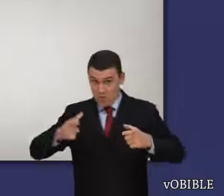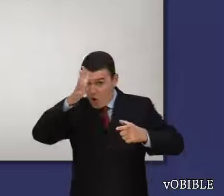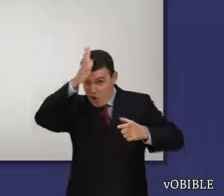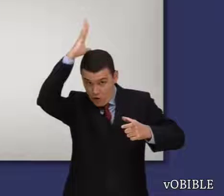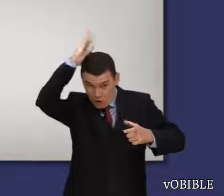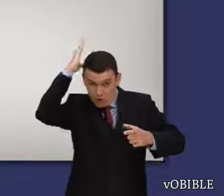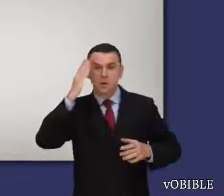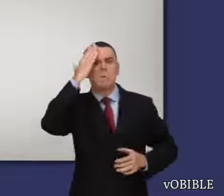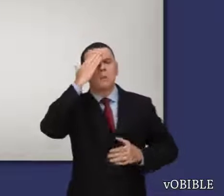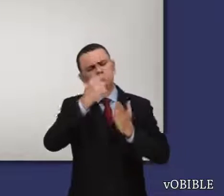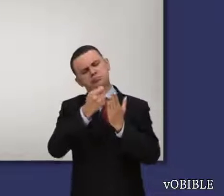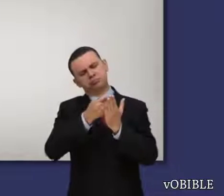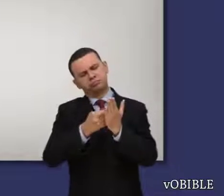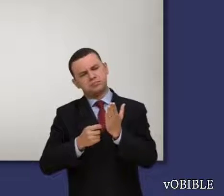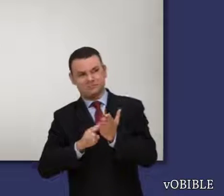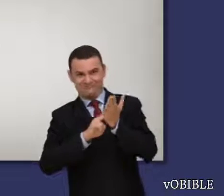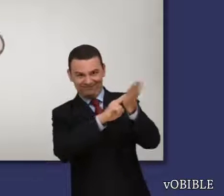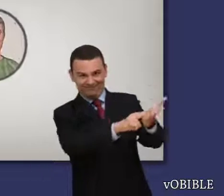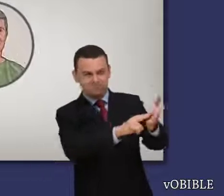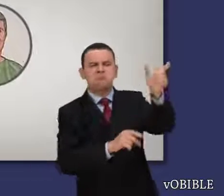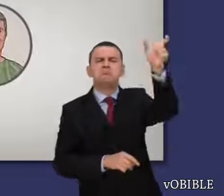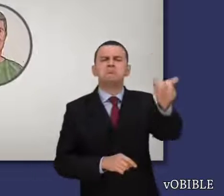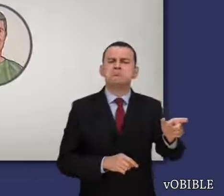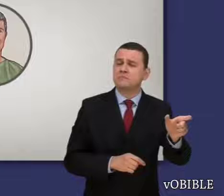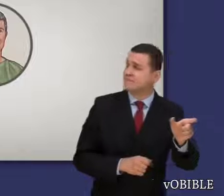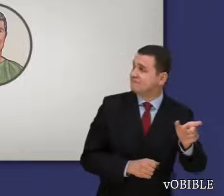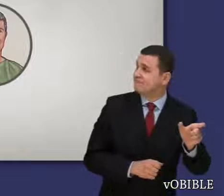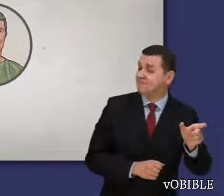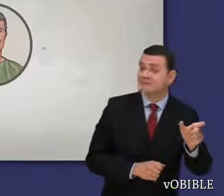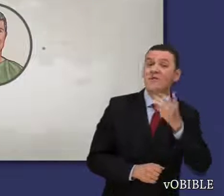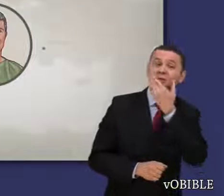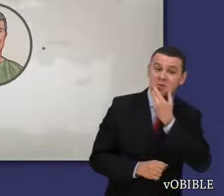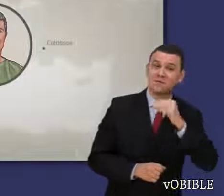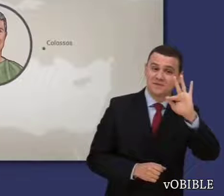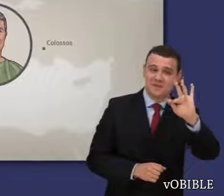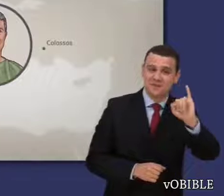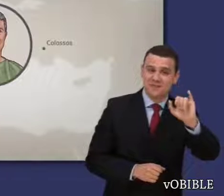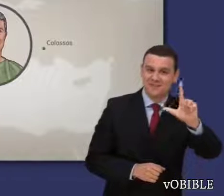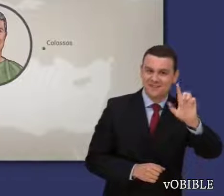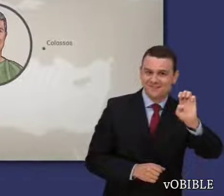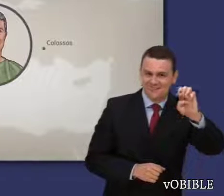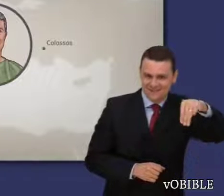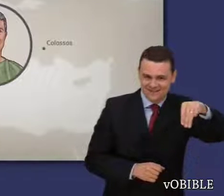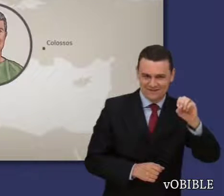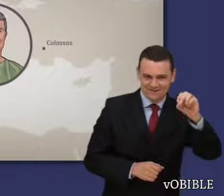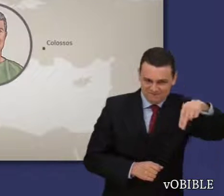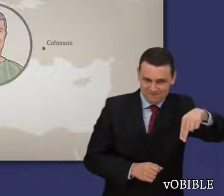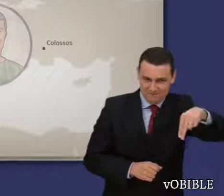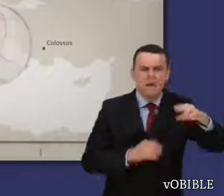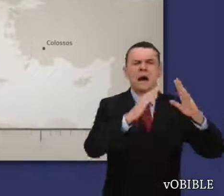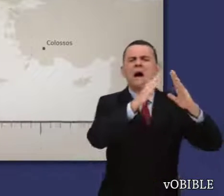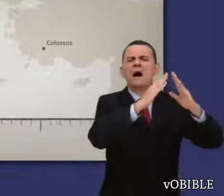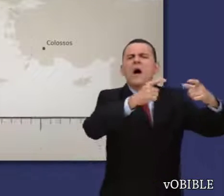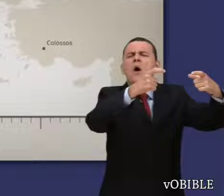Paulo escreveu essa carta principalmente para seu amigo e irmão na fé, Filémon. Ele morava na cidade de Colossos, na